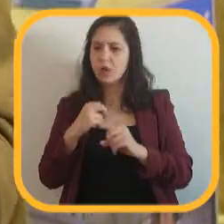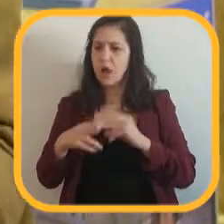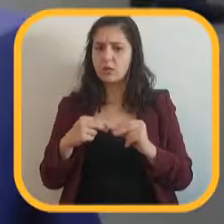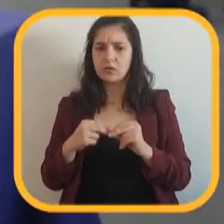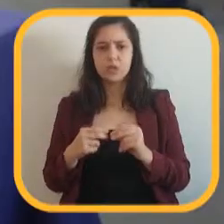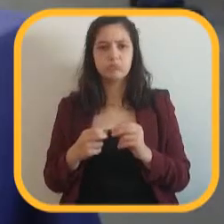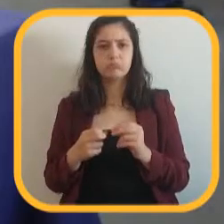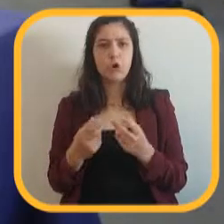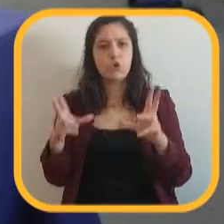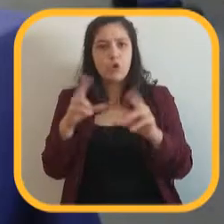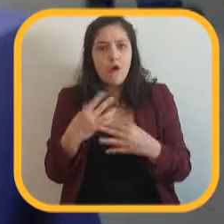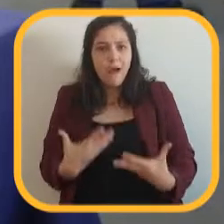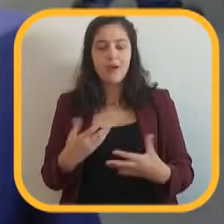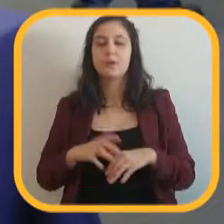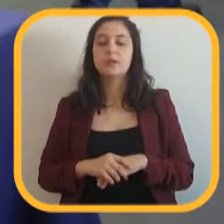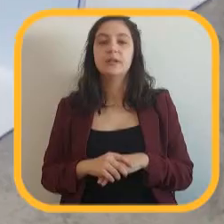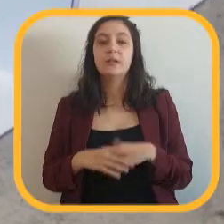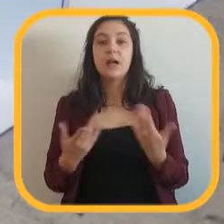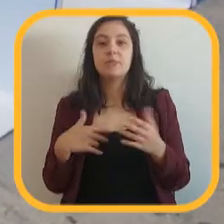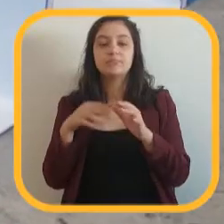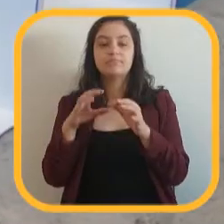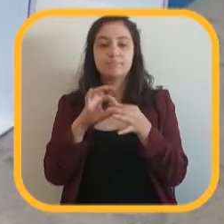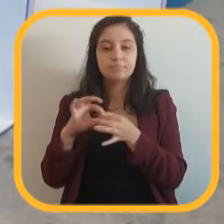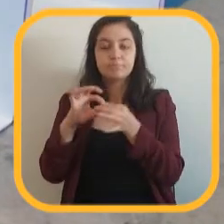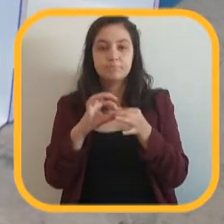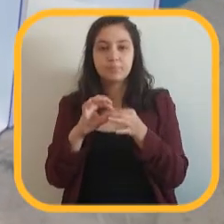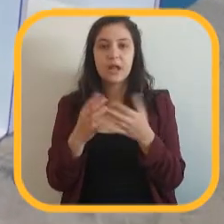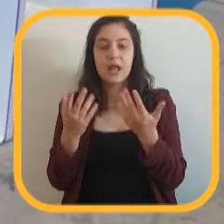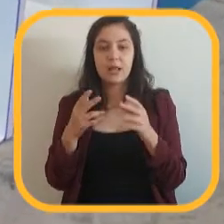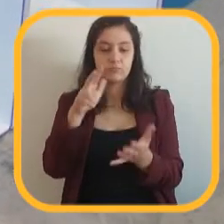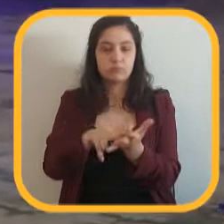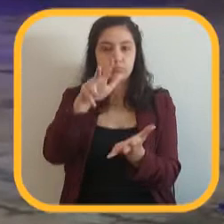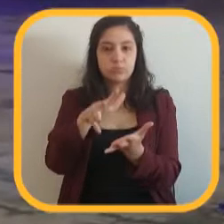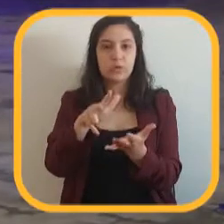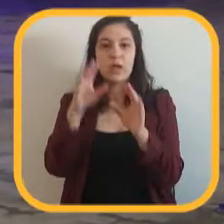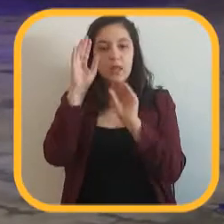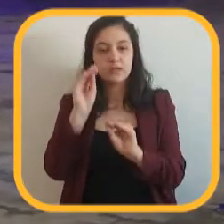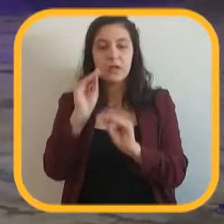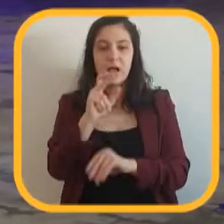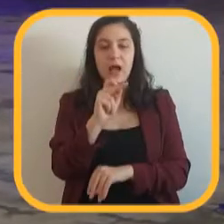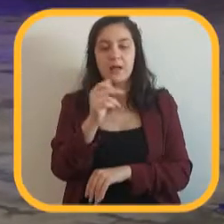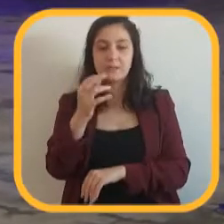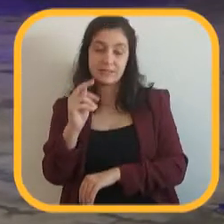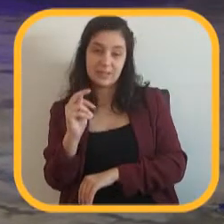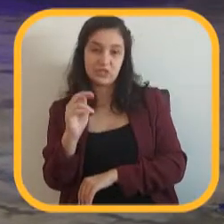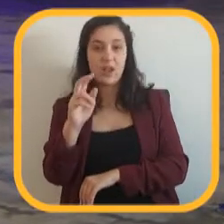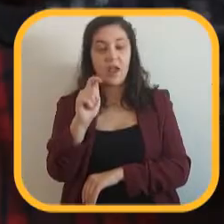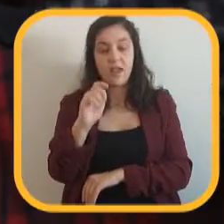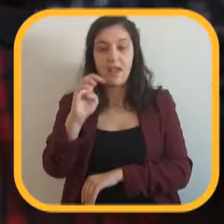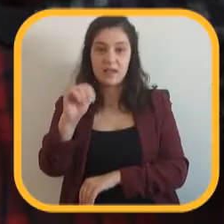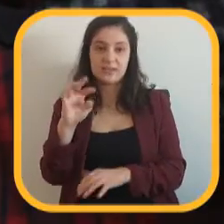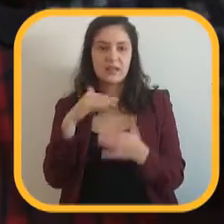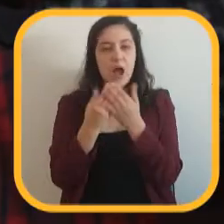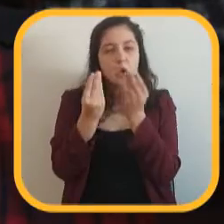estão atualizados e modernos. A Agência de Avaliação e Acreditação do Ensino Superior, A3ES, é responsável